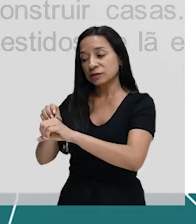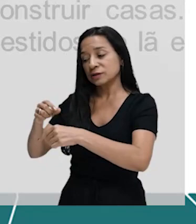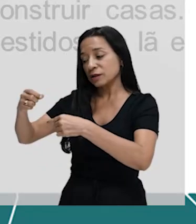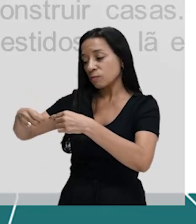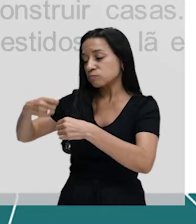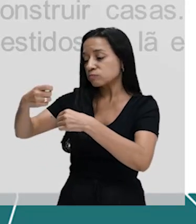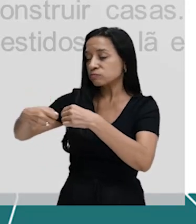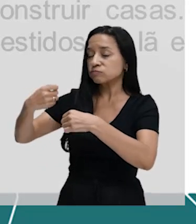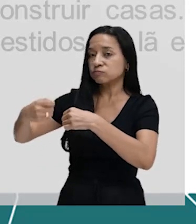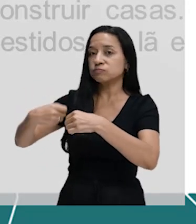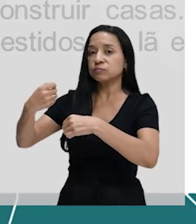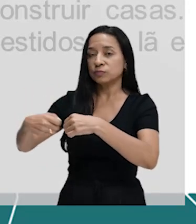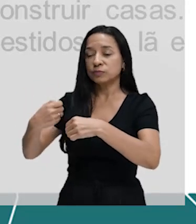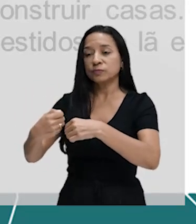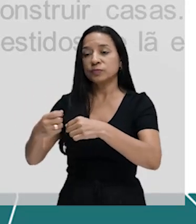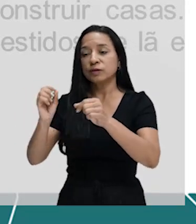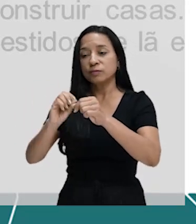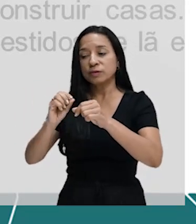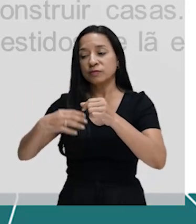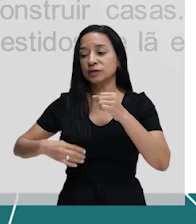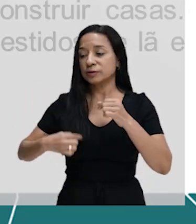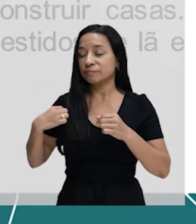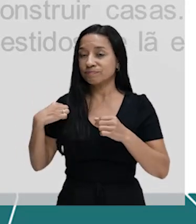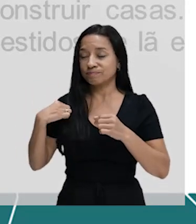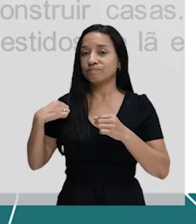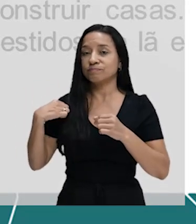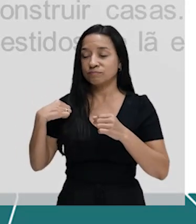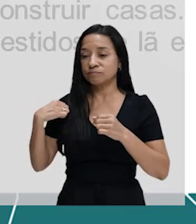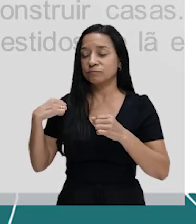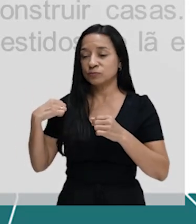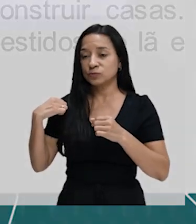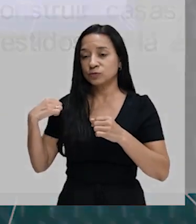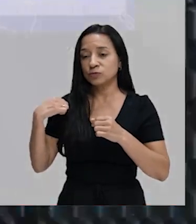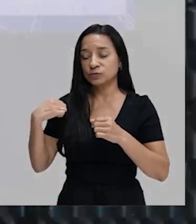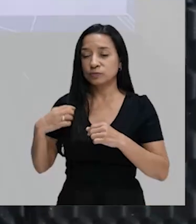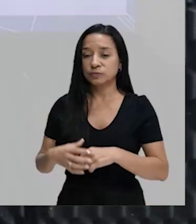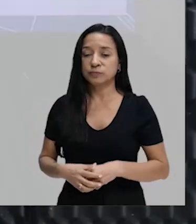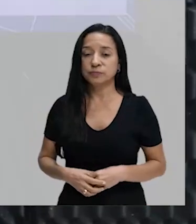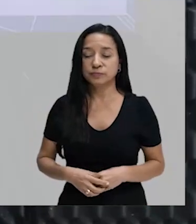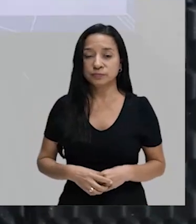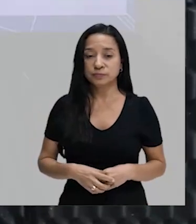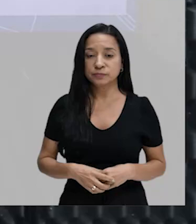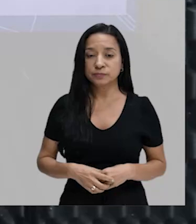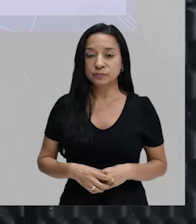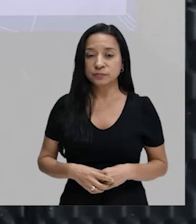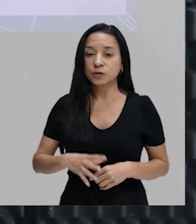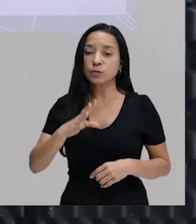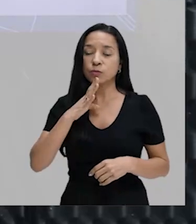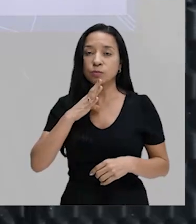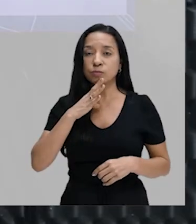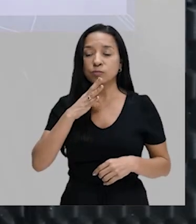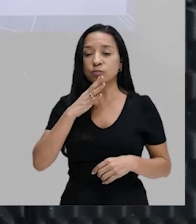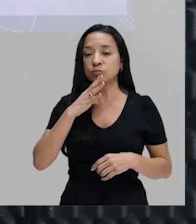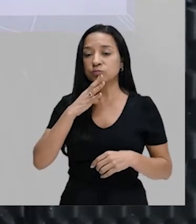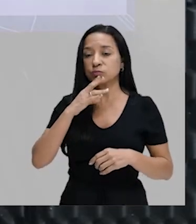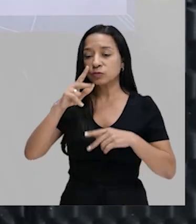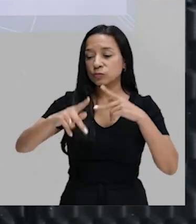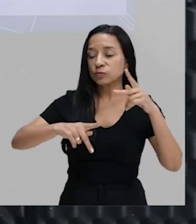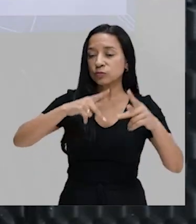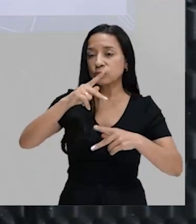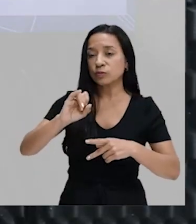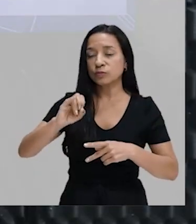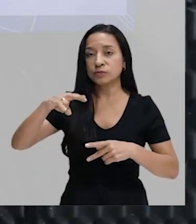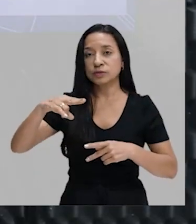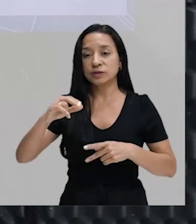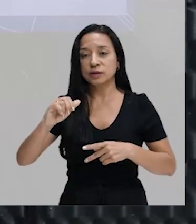e tecer para fazer vestidos de lã e algodão. Conhecendo a civilização inca,